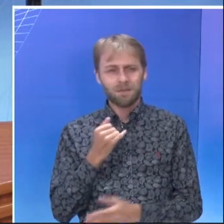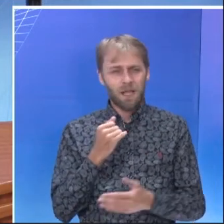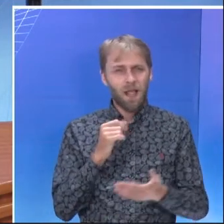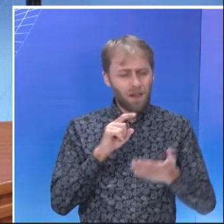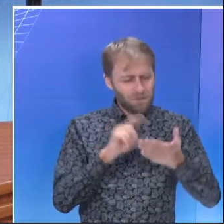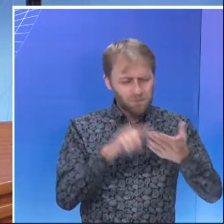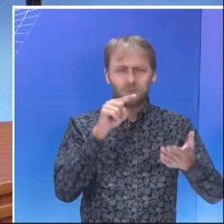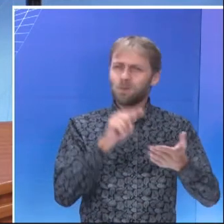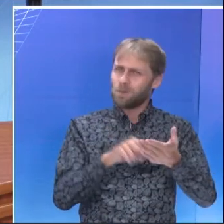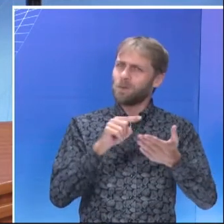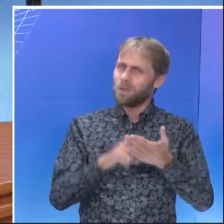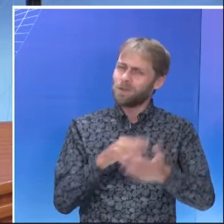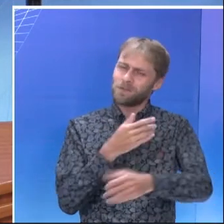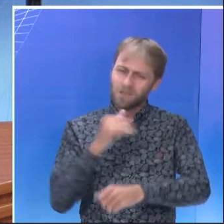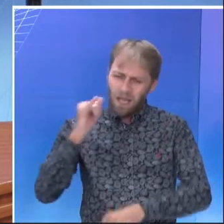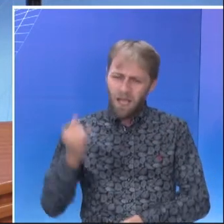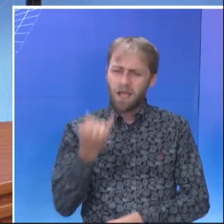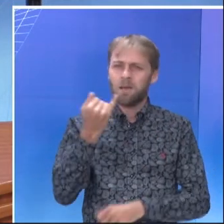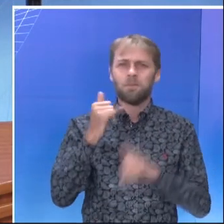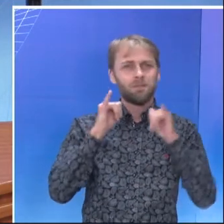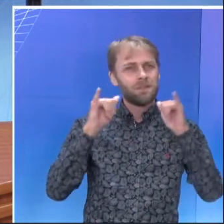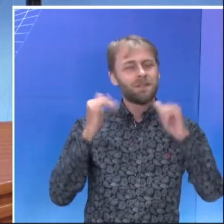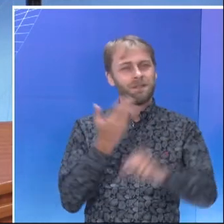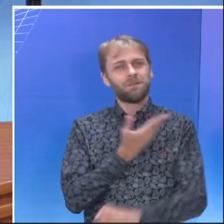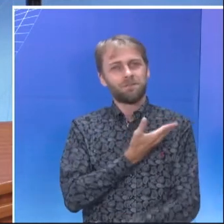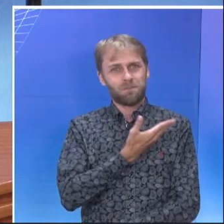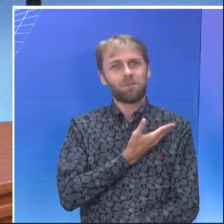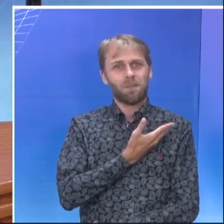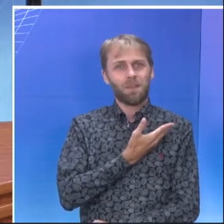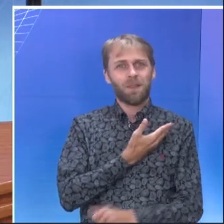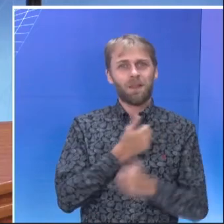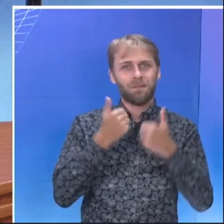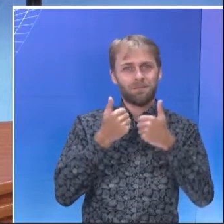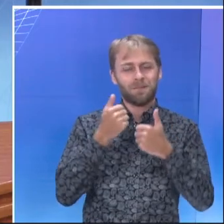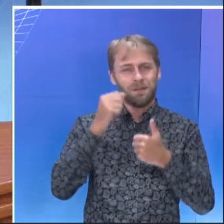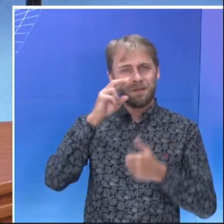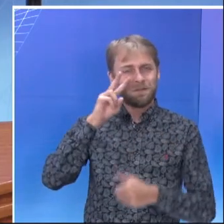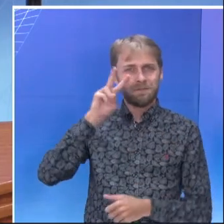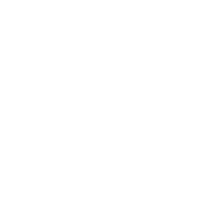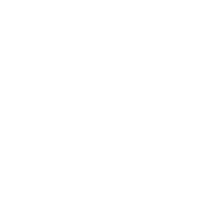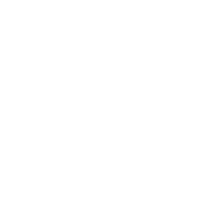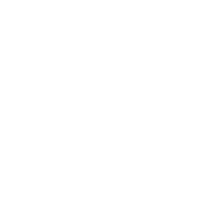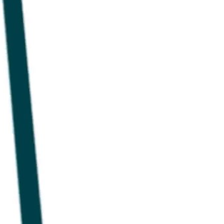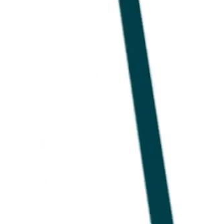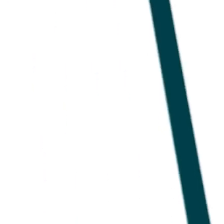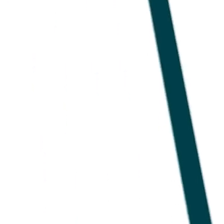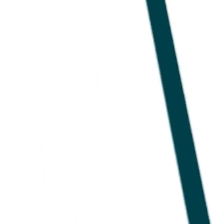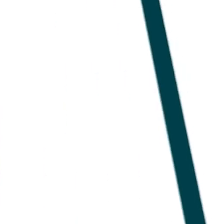curte bastante, avisa os amigos. E nos vemos na próxima aula.